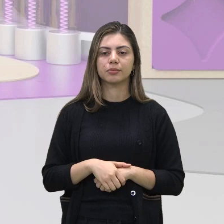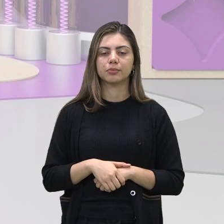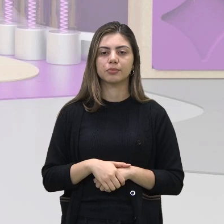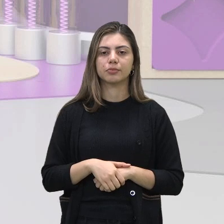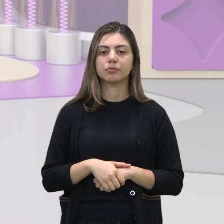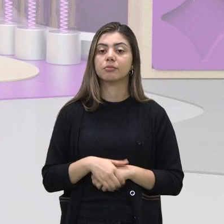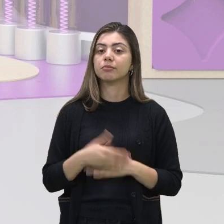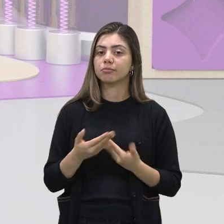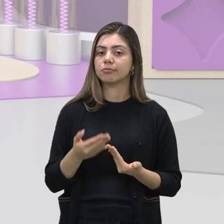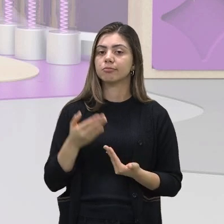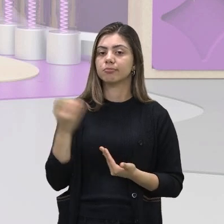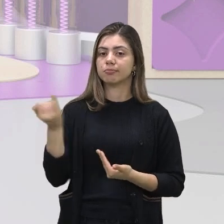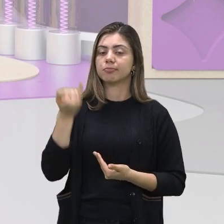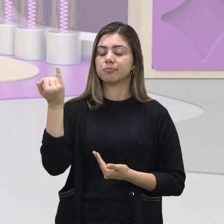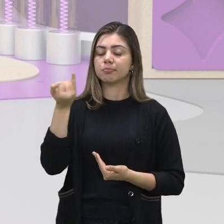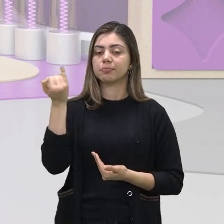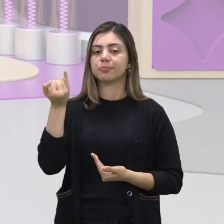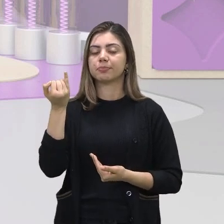Isso é muito importante, né?